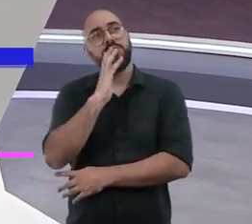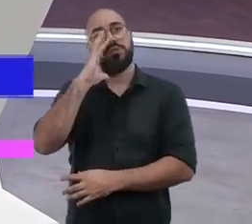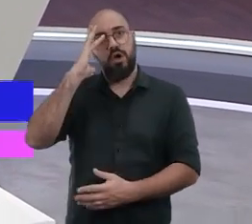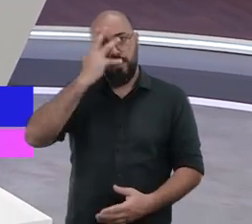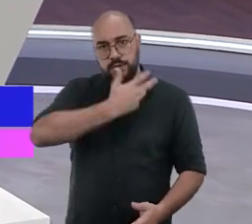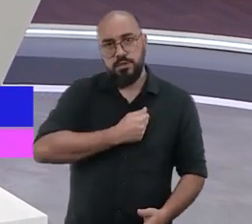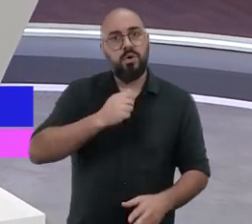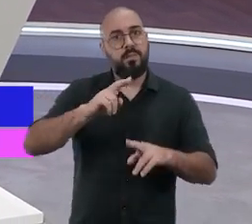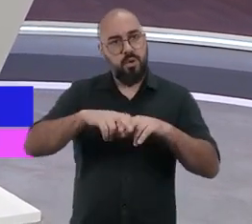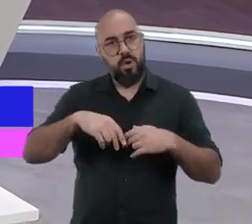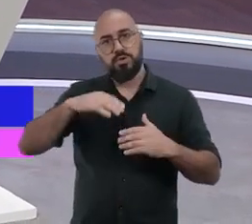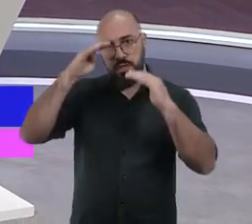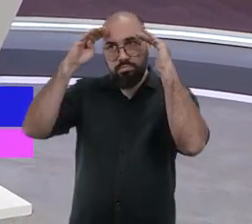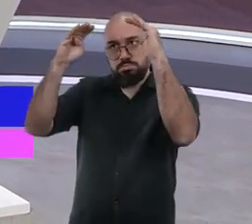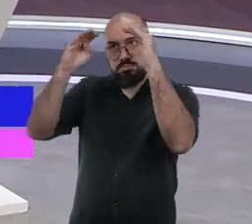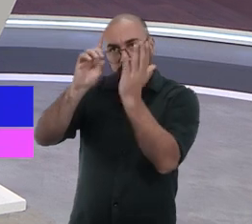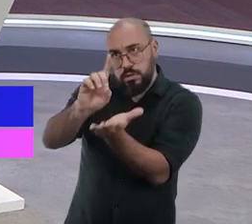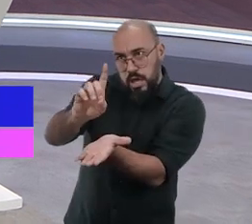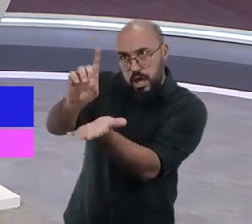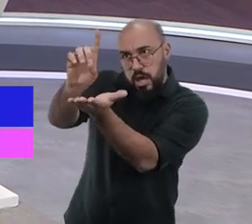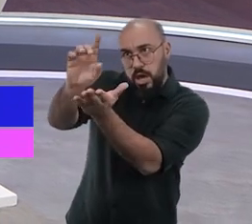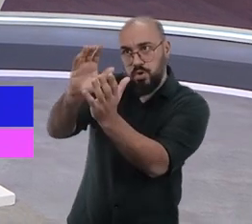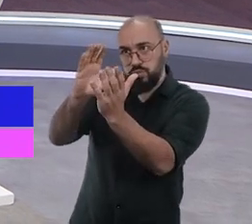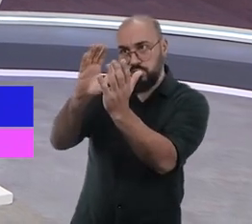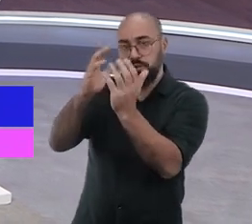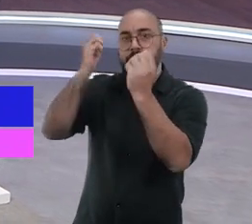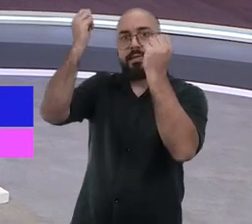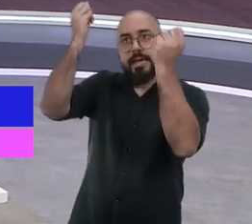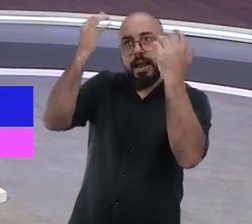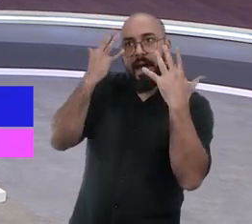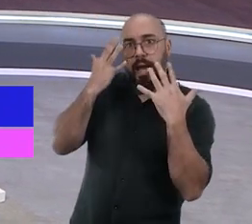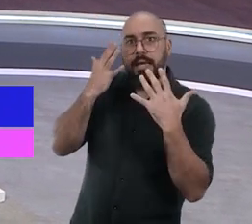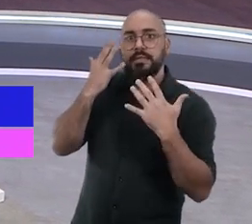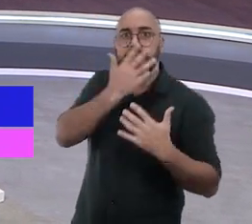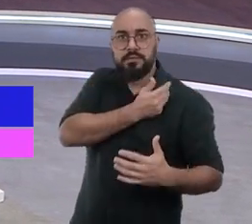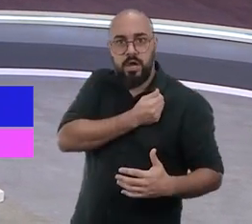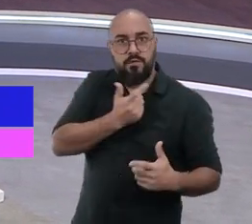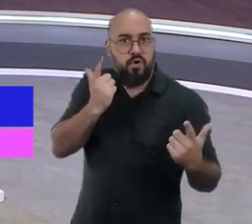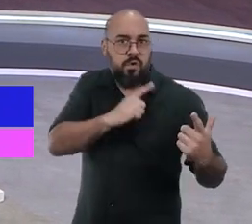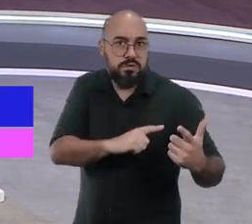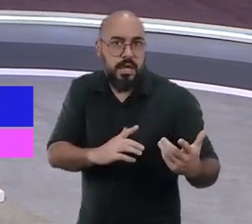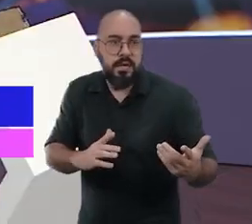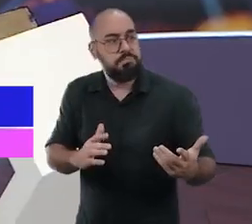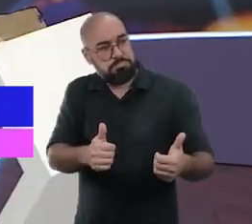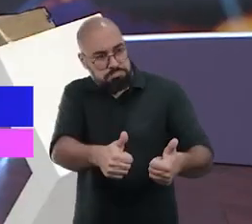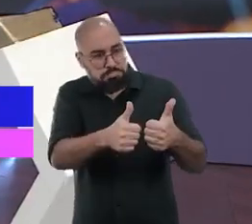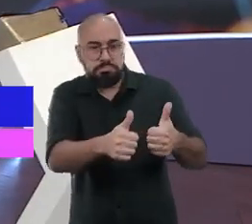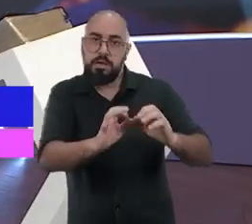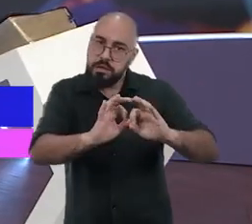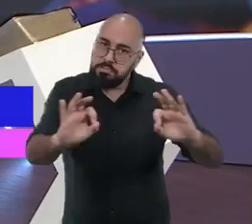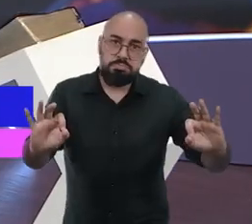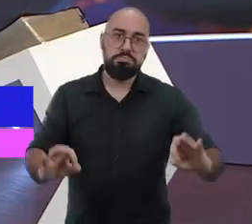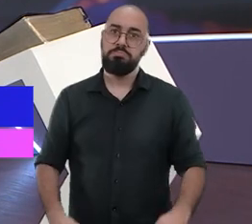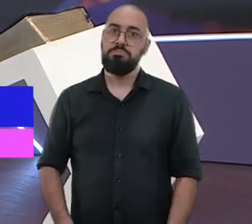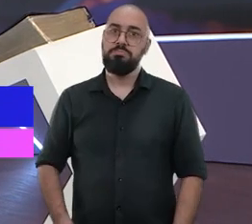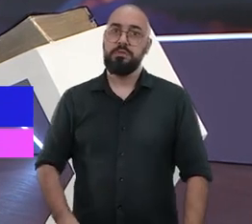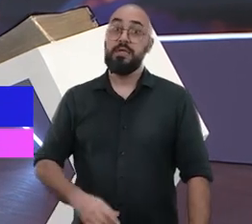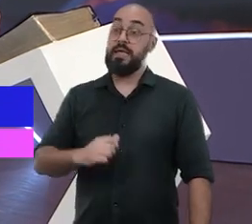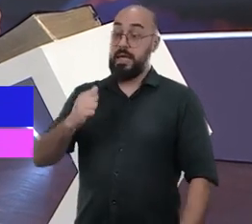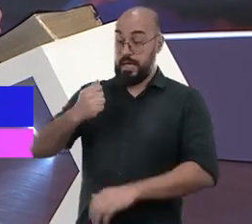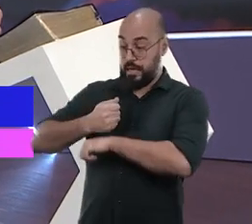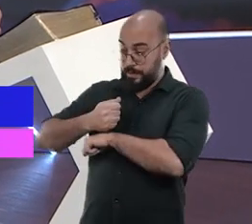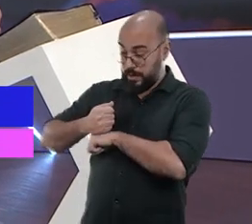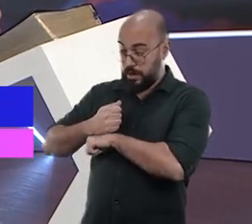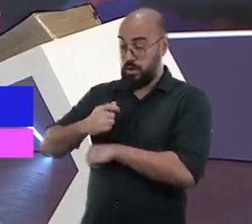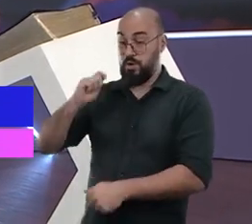A salvação era pela graça, sempre foi pela graça e continuará sendo pela graça. Se Abraão foi salvo pela graça, eu